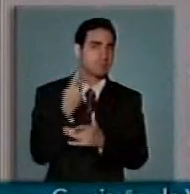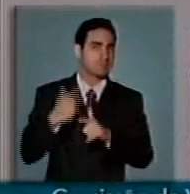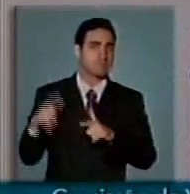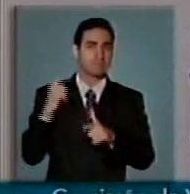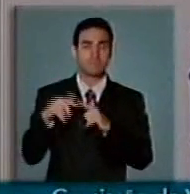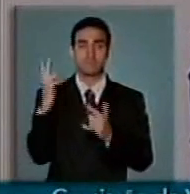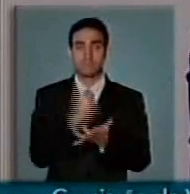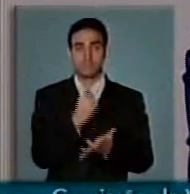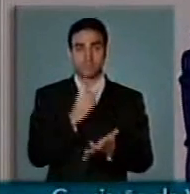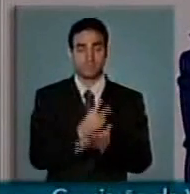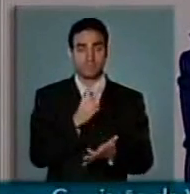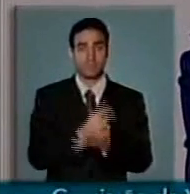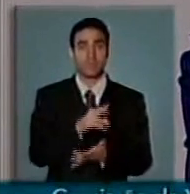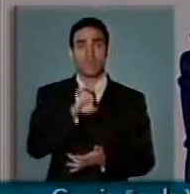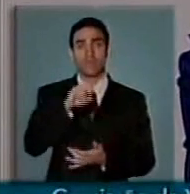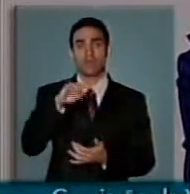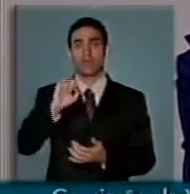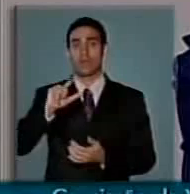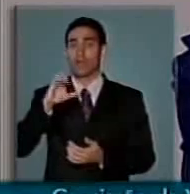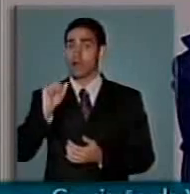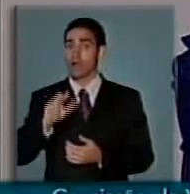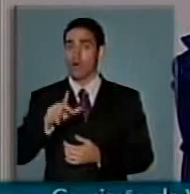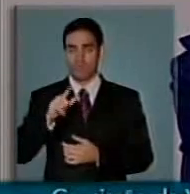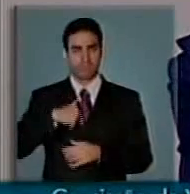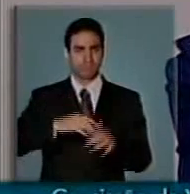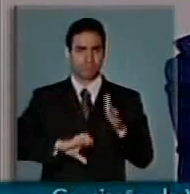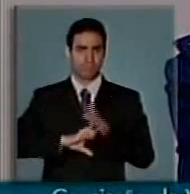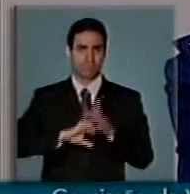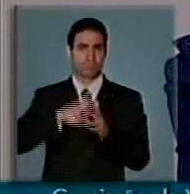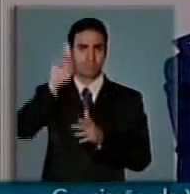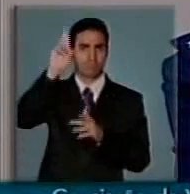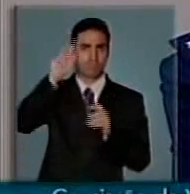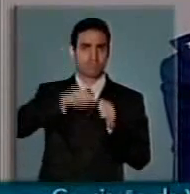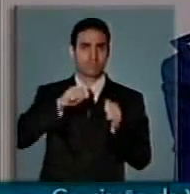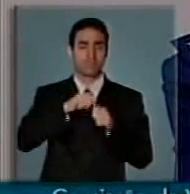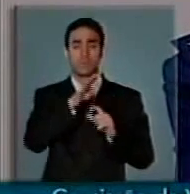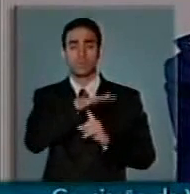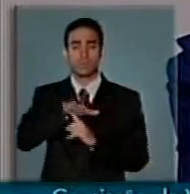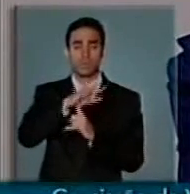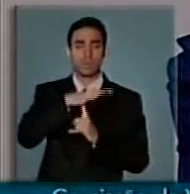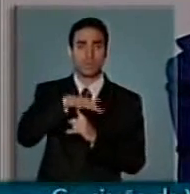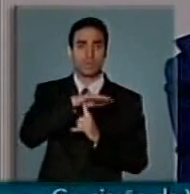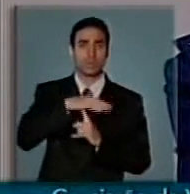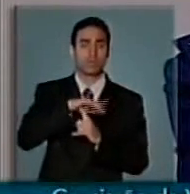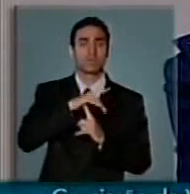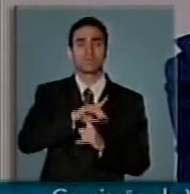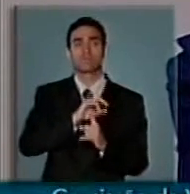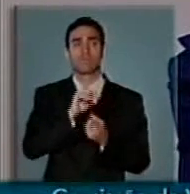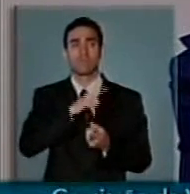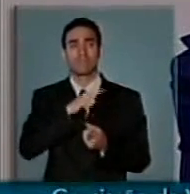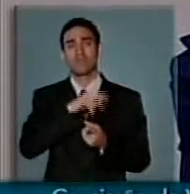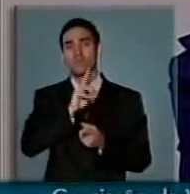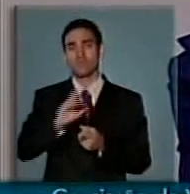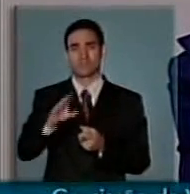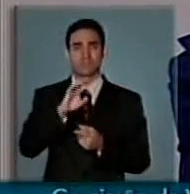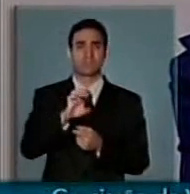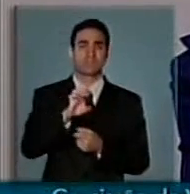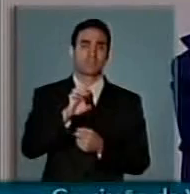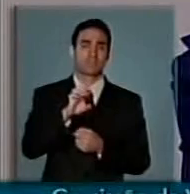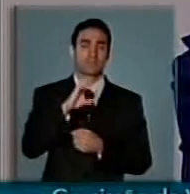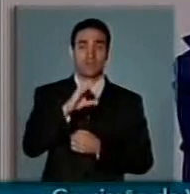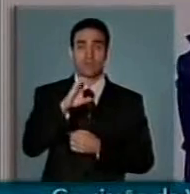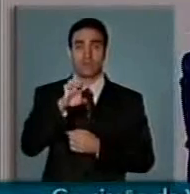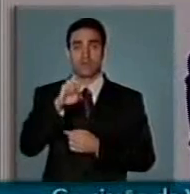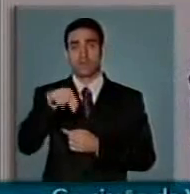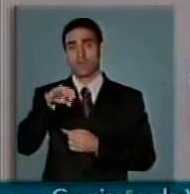E a própria ICAO começou a trabalhar num sistema que é chamado, a sigla de CNS-ATM, que é Comunicação,